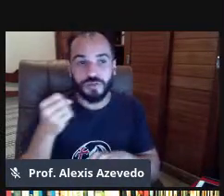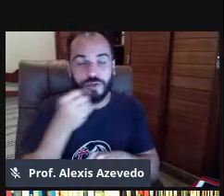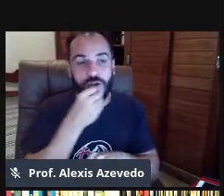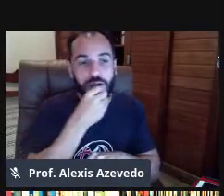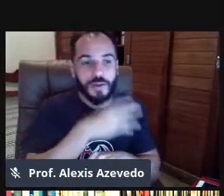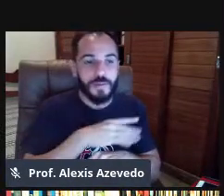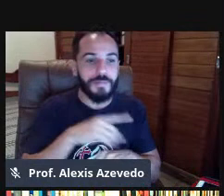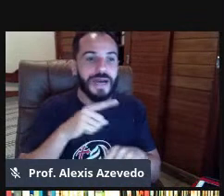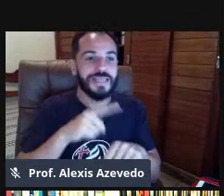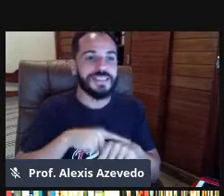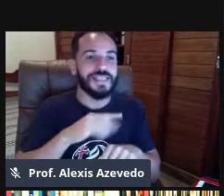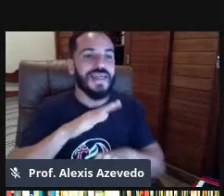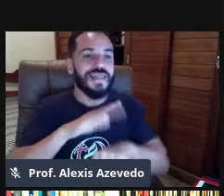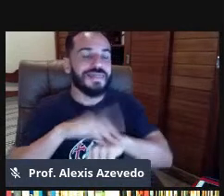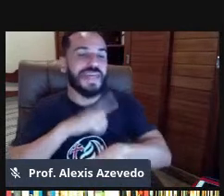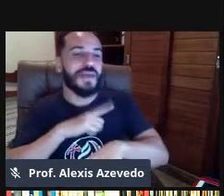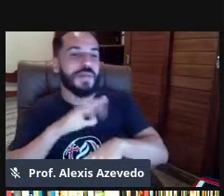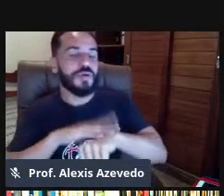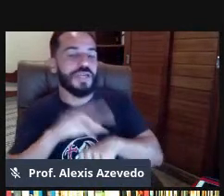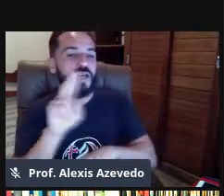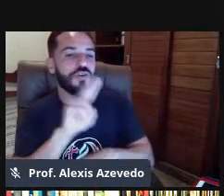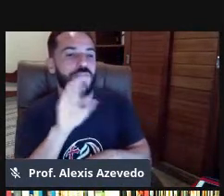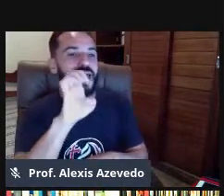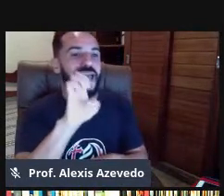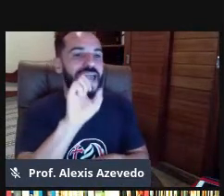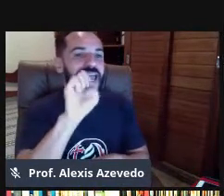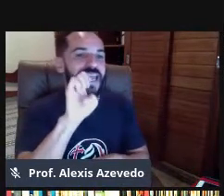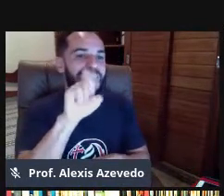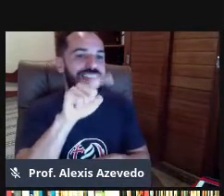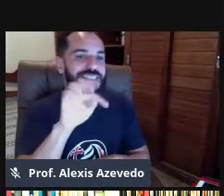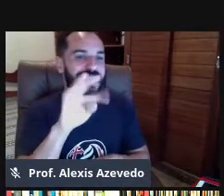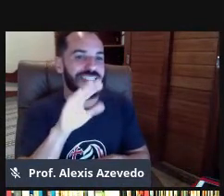à extensão, que depois nós vamos procurar incluir no